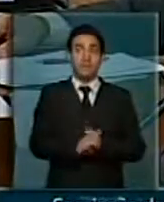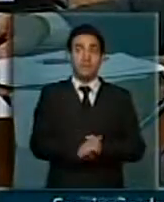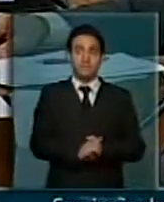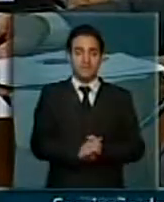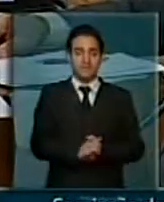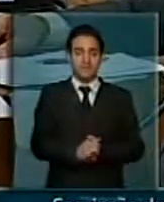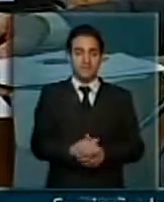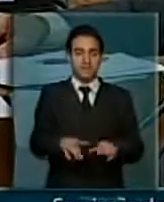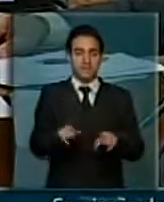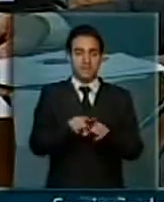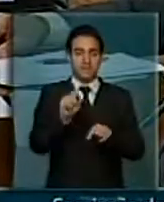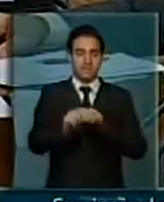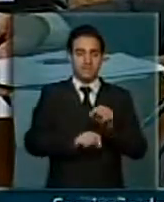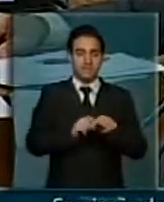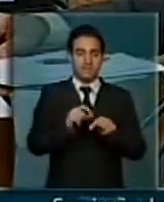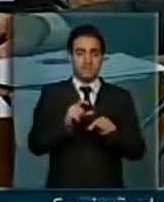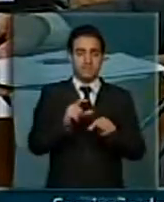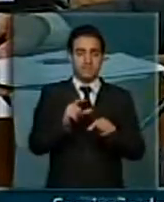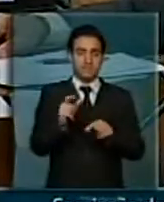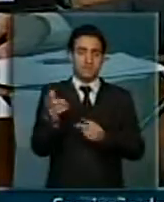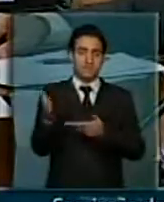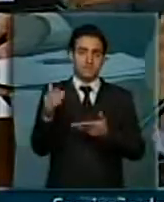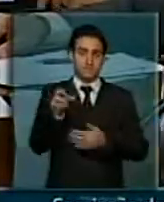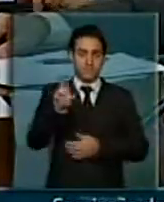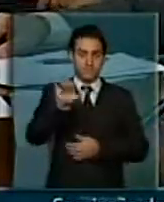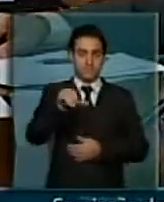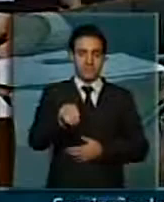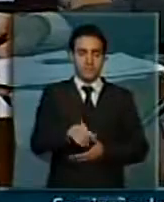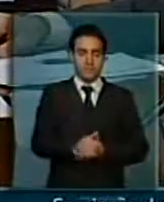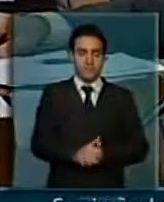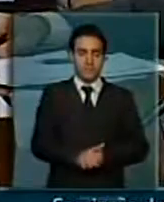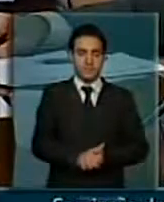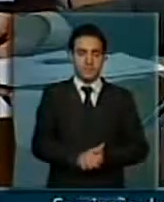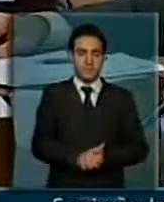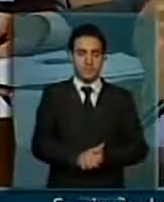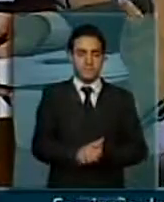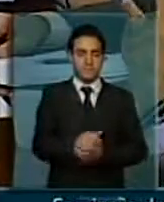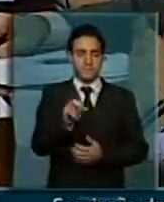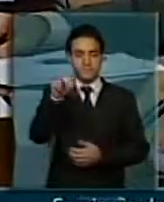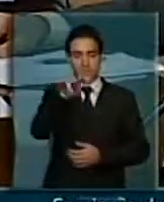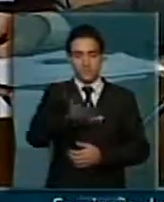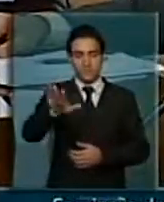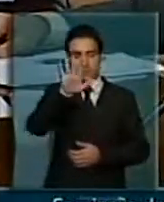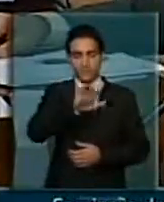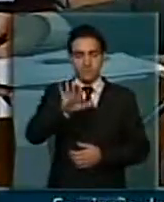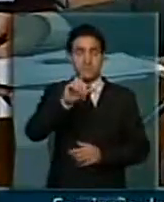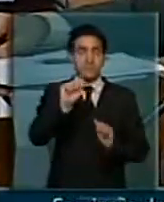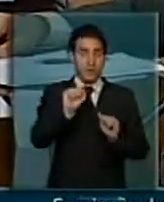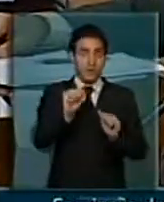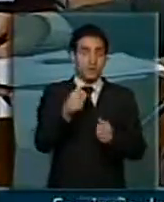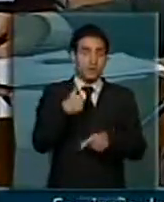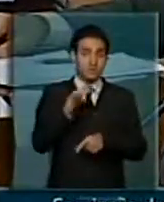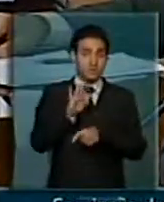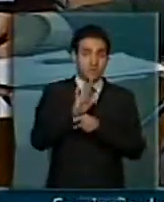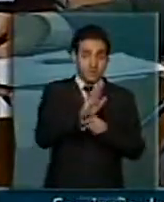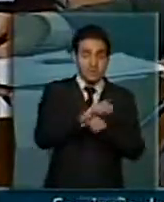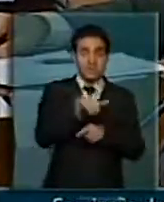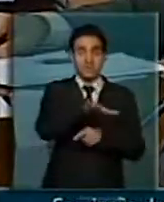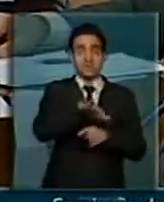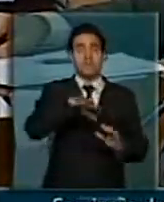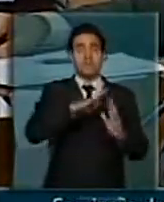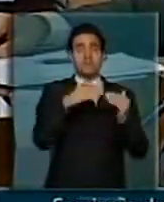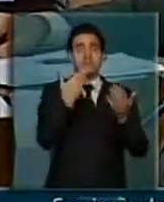essas mesmas condições que tem o Estado do Rio de Janeiro, a maioria do Estado do Nordeste, de poder oferecer ao aluno da